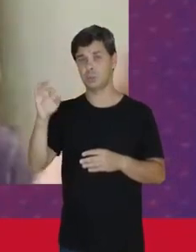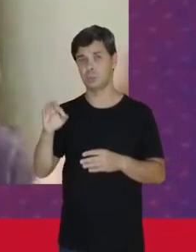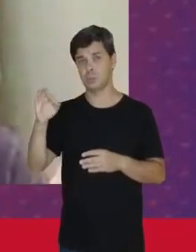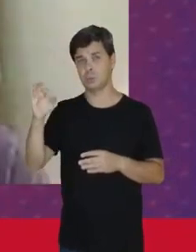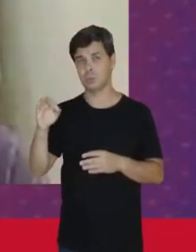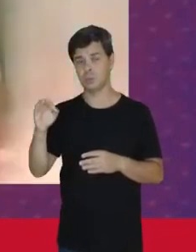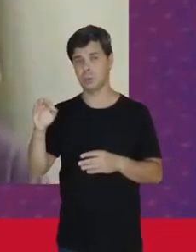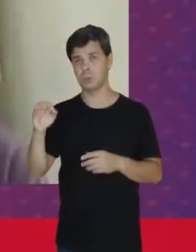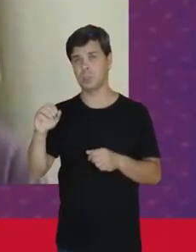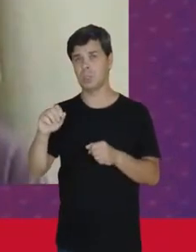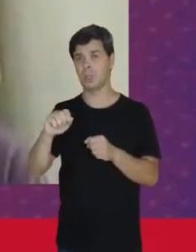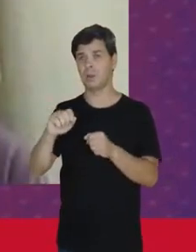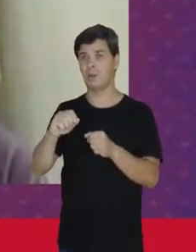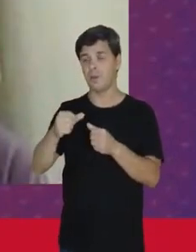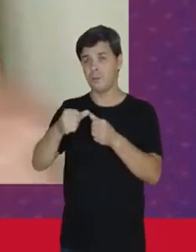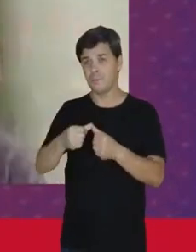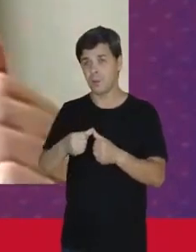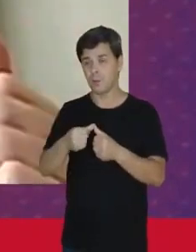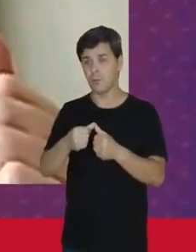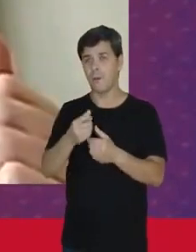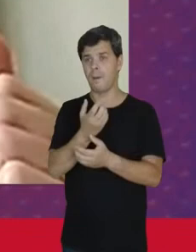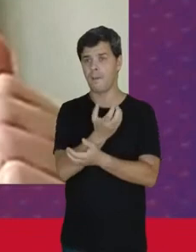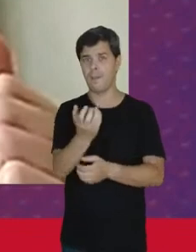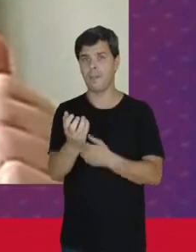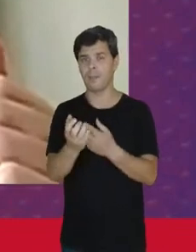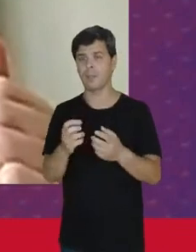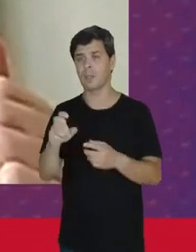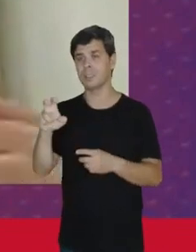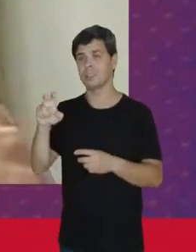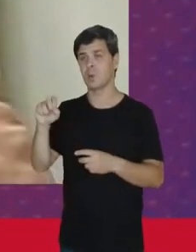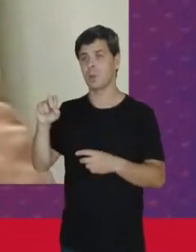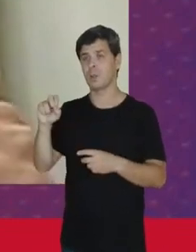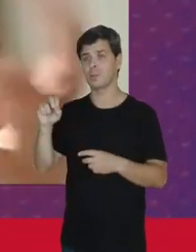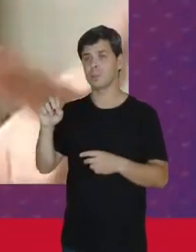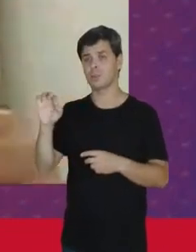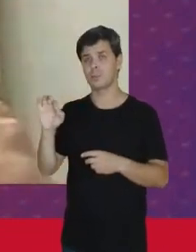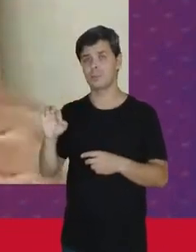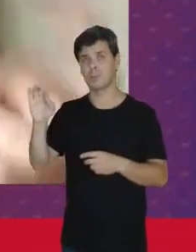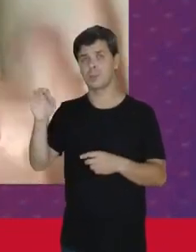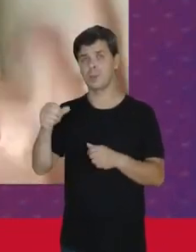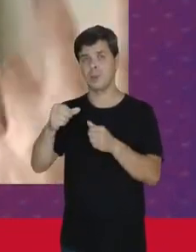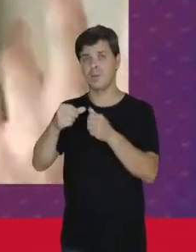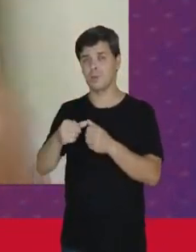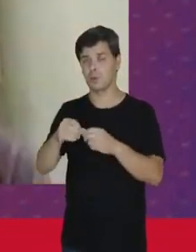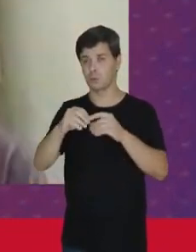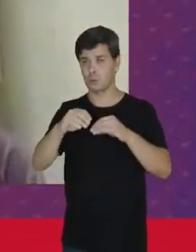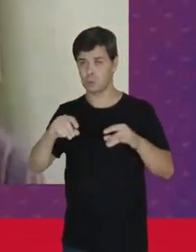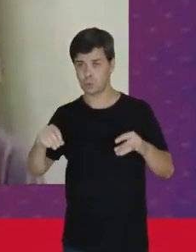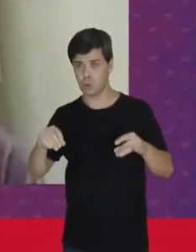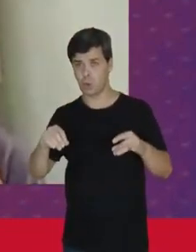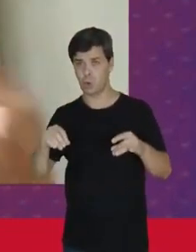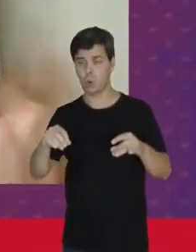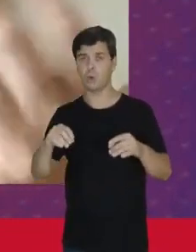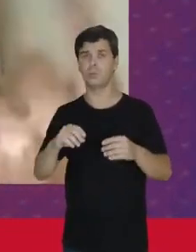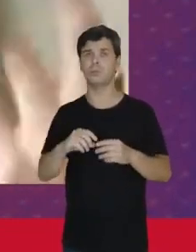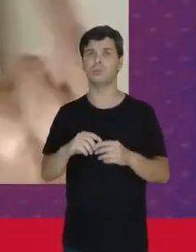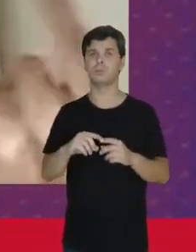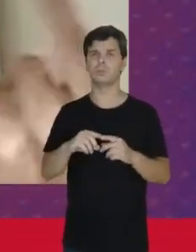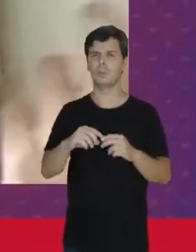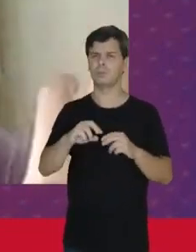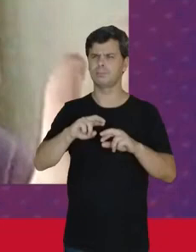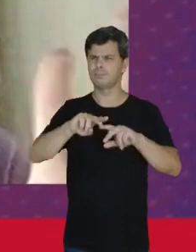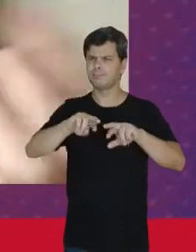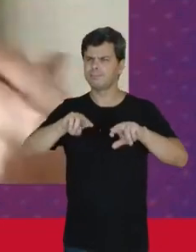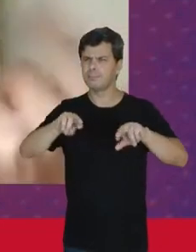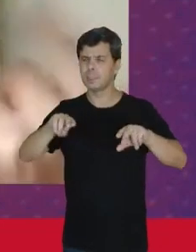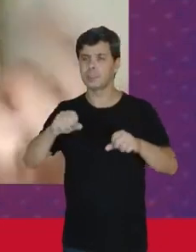dessa substância permanece nas plantas, né, 50% dessa substância permanece no solo, e permanece no solo por muitos